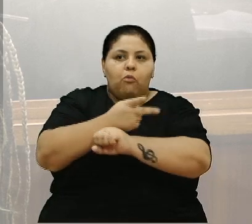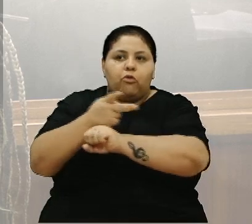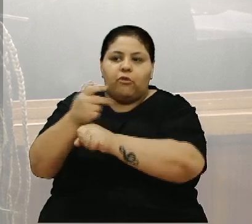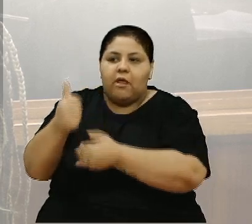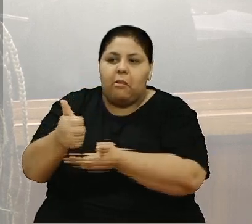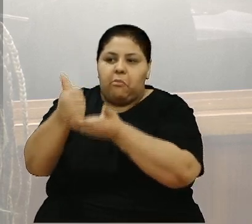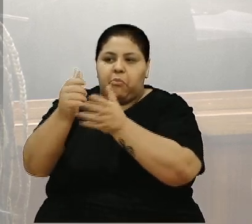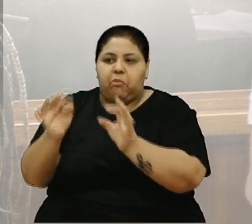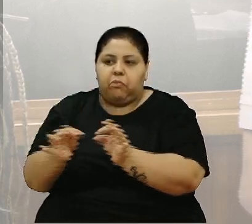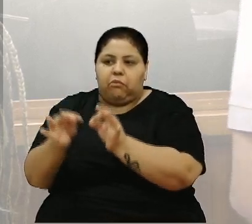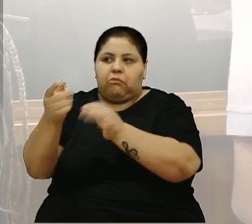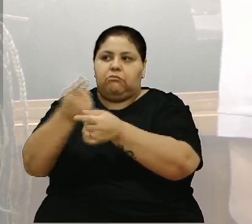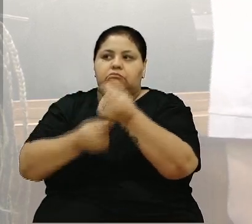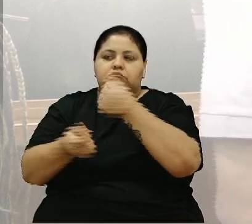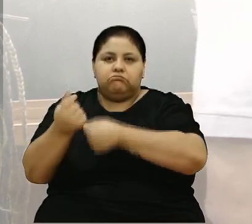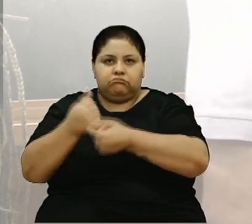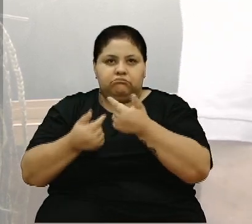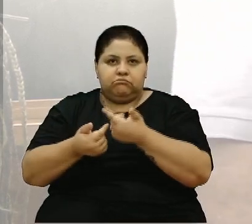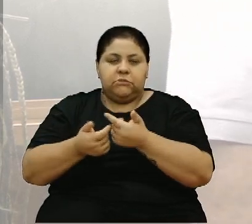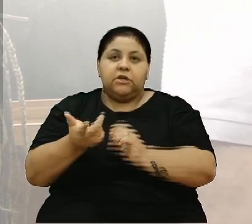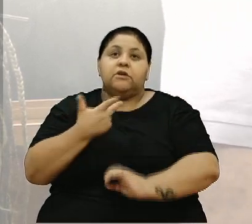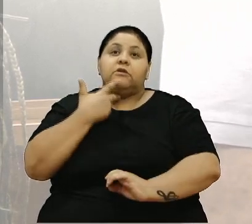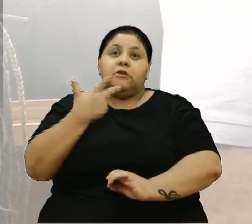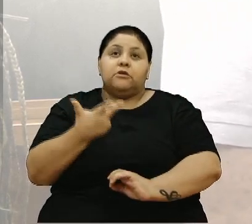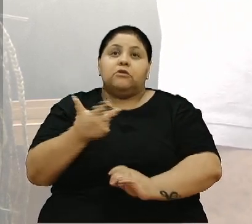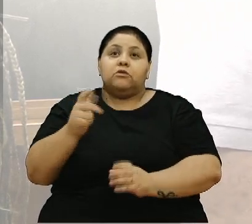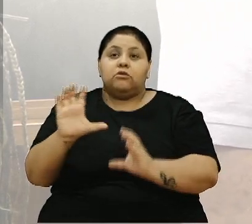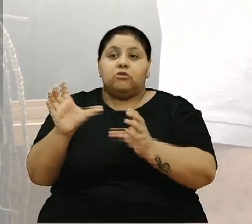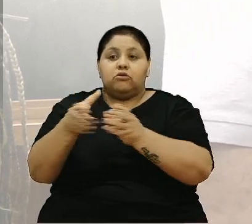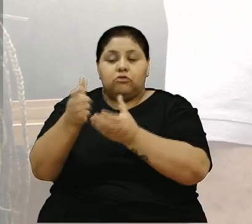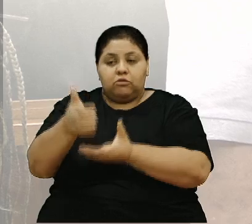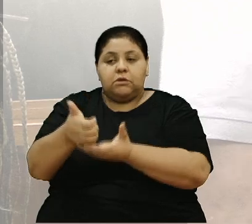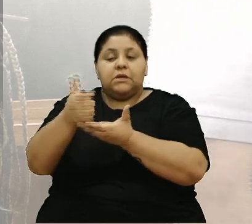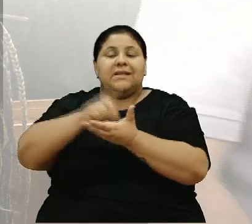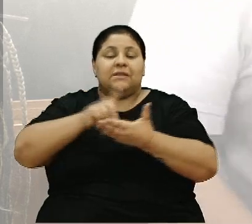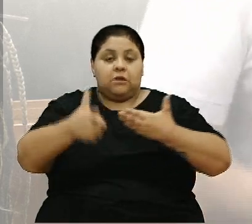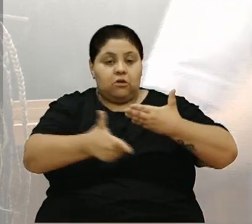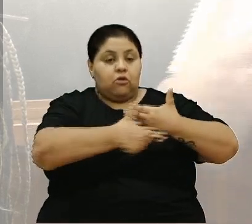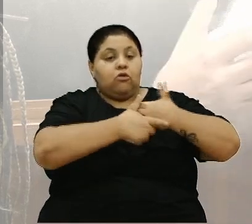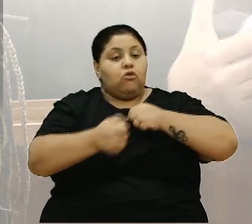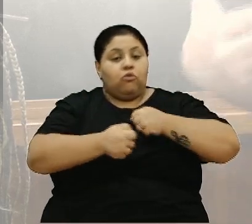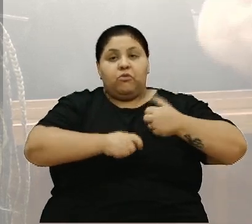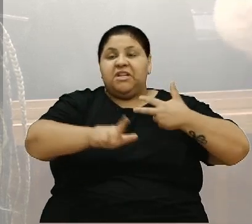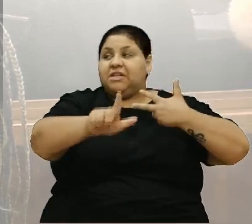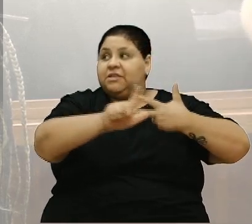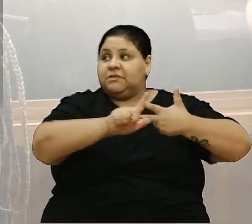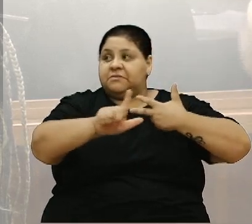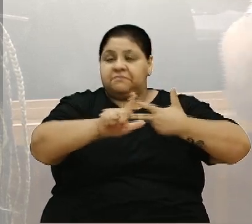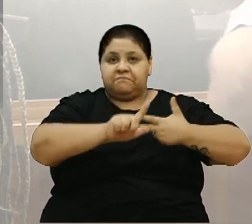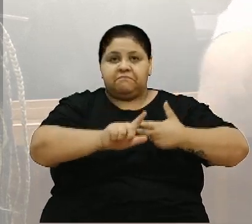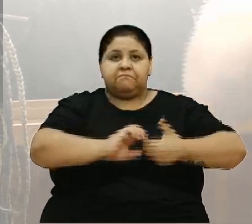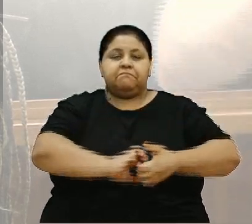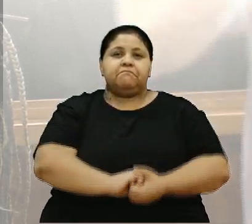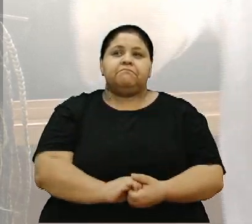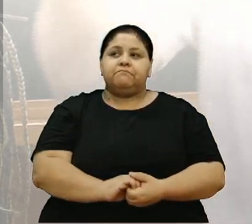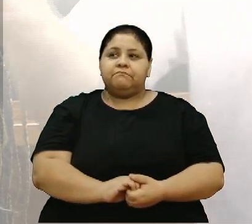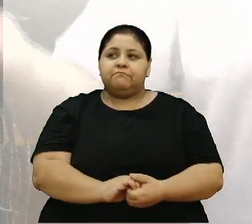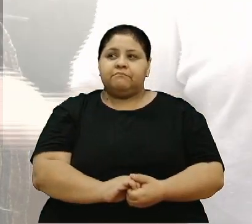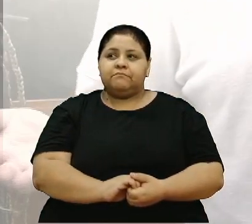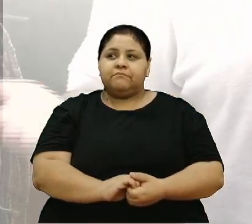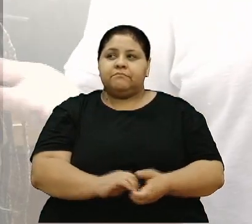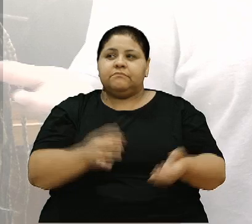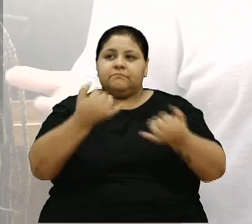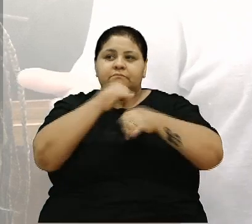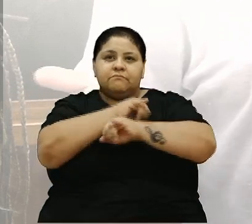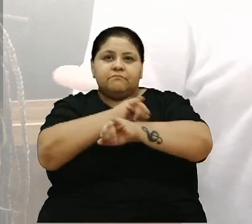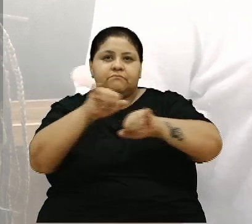técnico, financiamento. Então, quero dizer que a Frente ela também cumpre esse papel do Poder Legislativo de